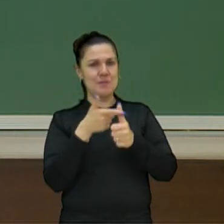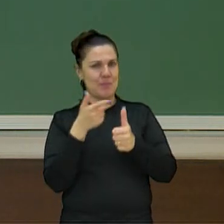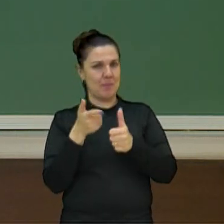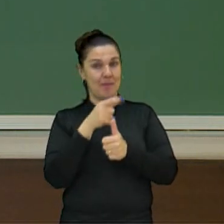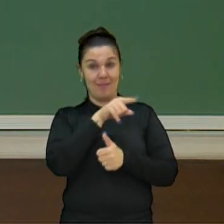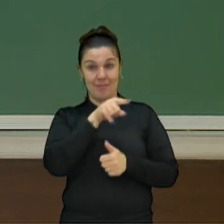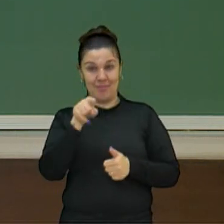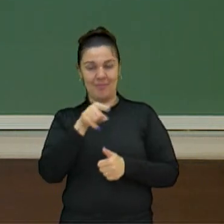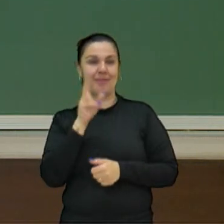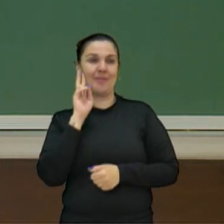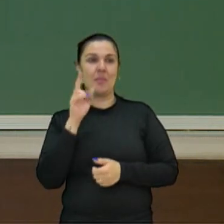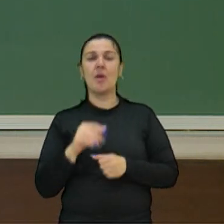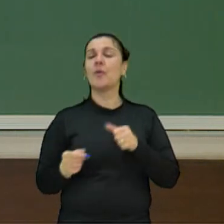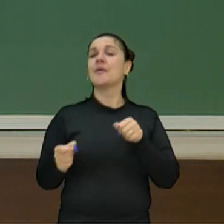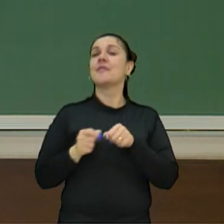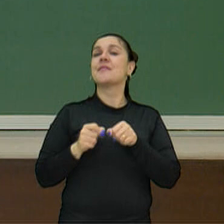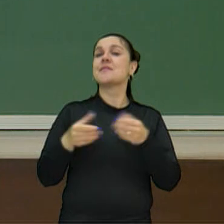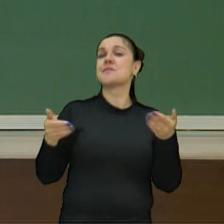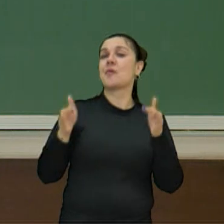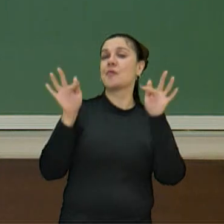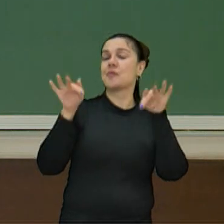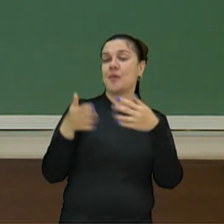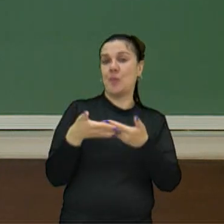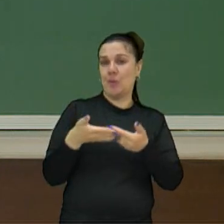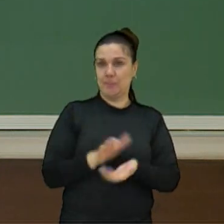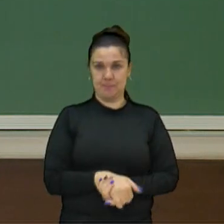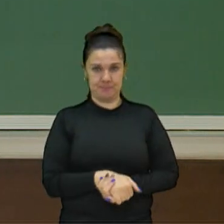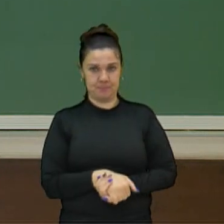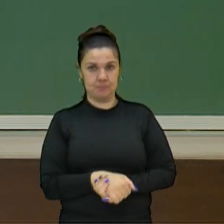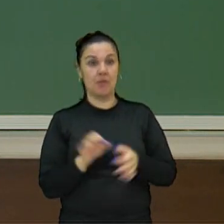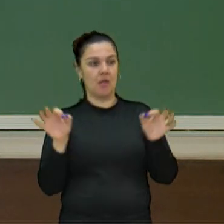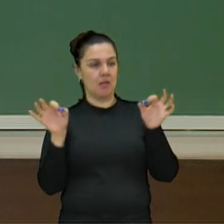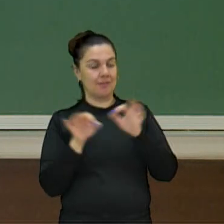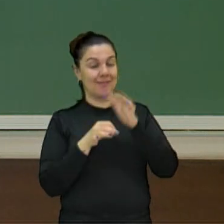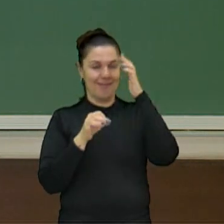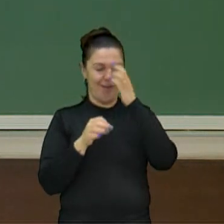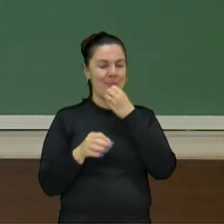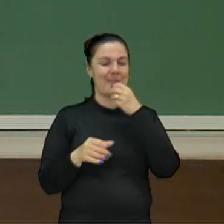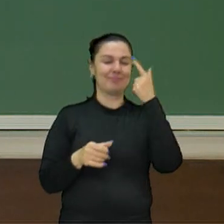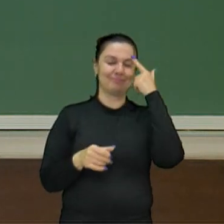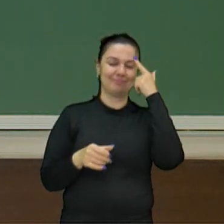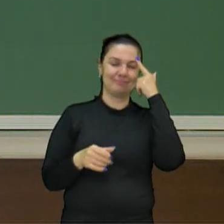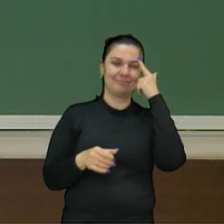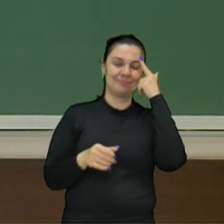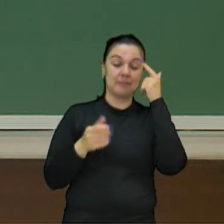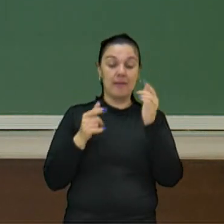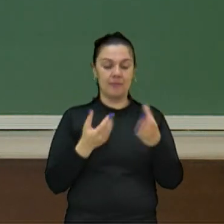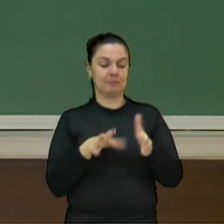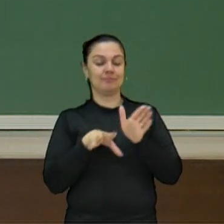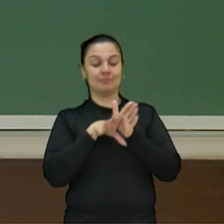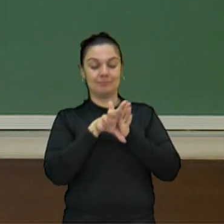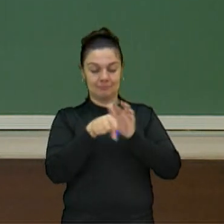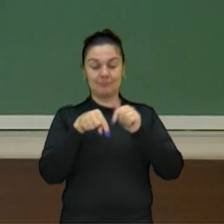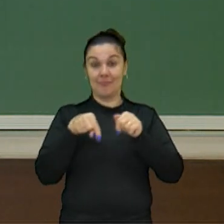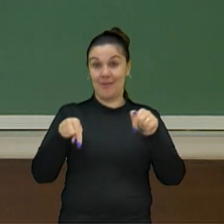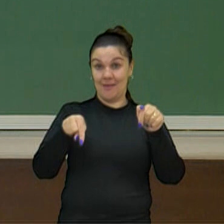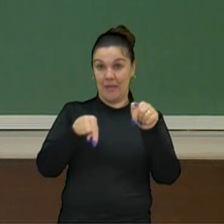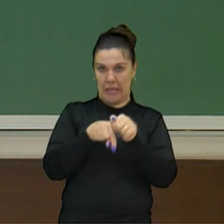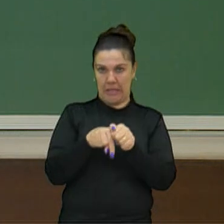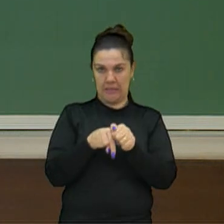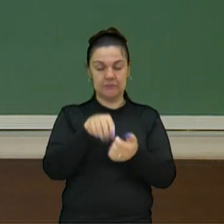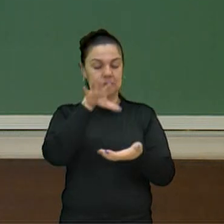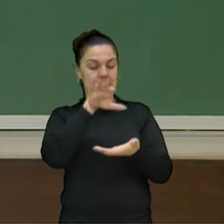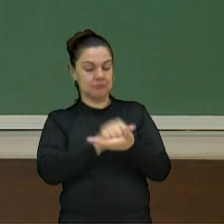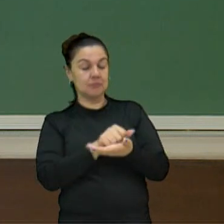vamos só relembrar uma coisa. O que você tem que fazer agora que você terminou de assistir a aula? Que você já está com tudo fresquinho na cabeça. Entra lá no seu Google Classroom.